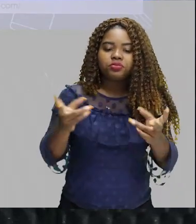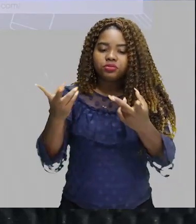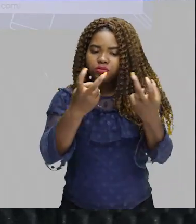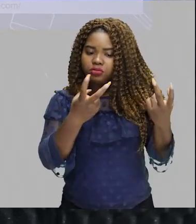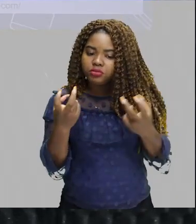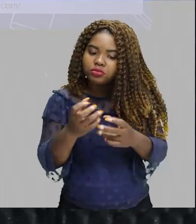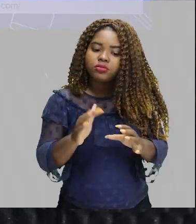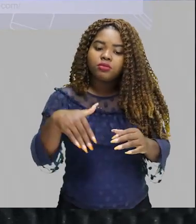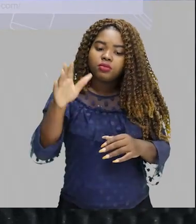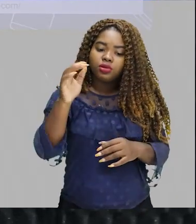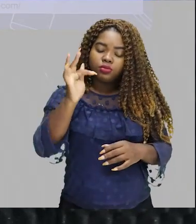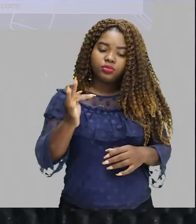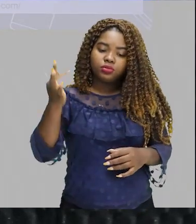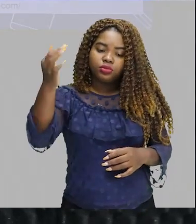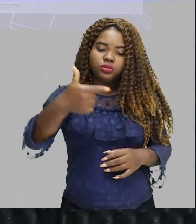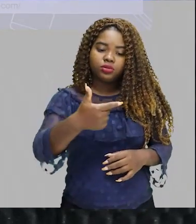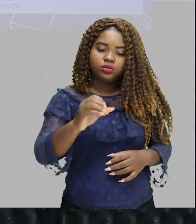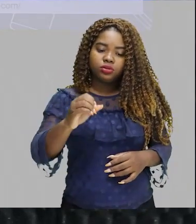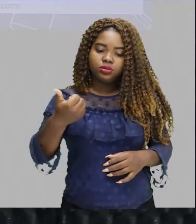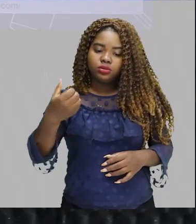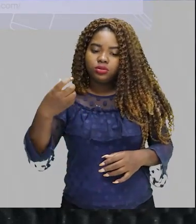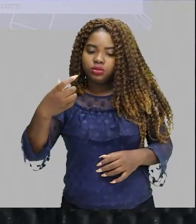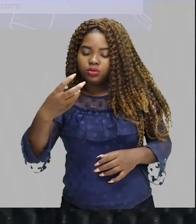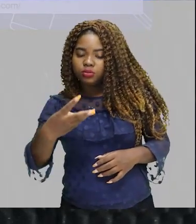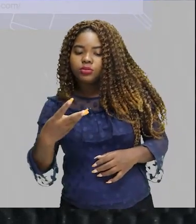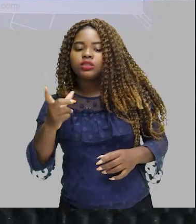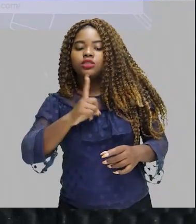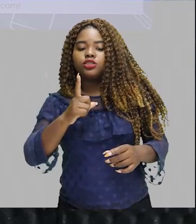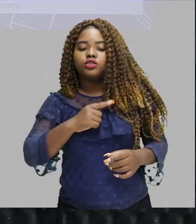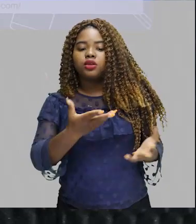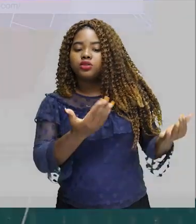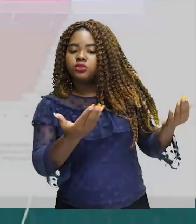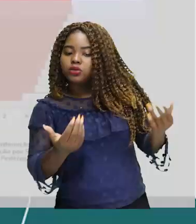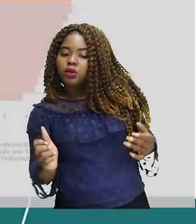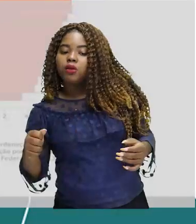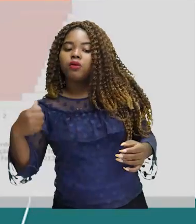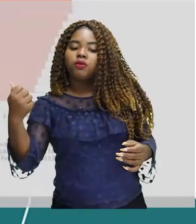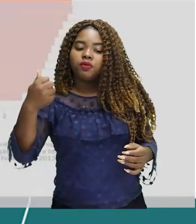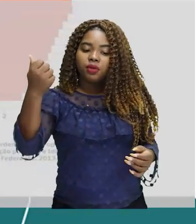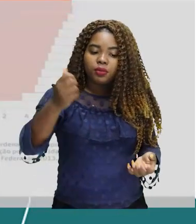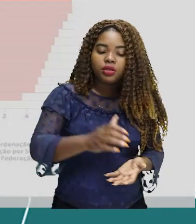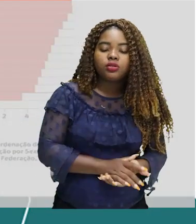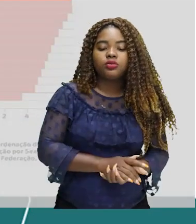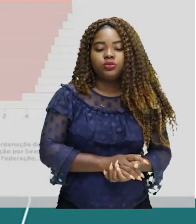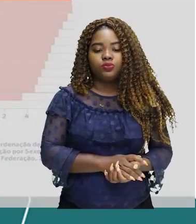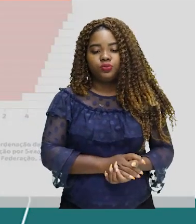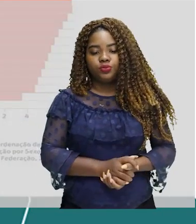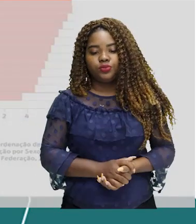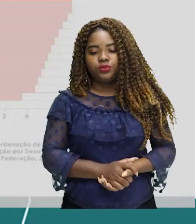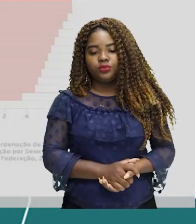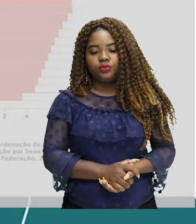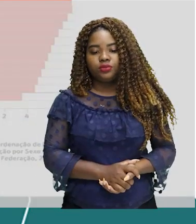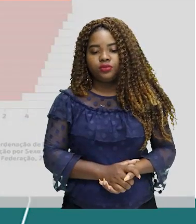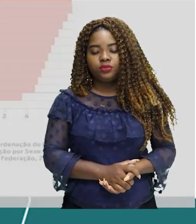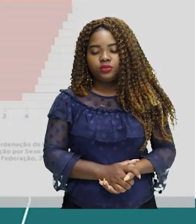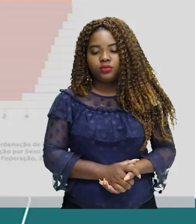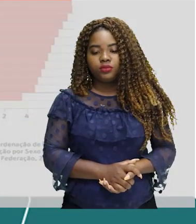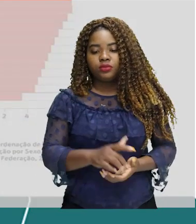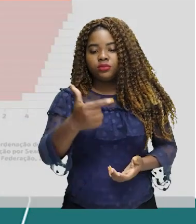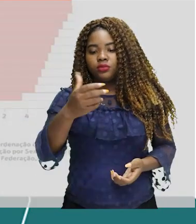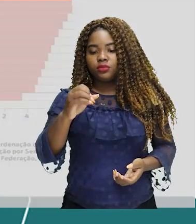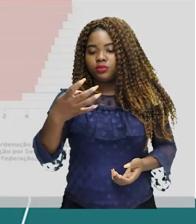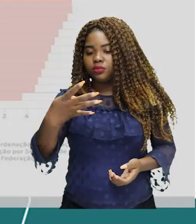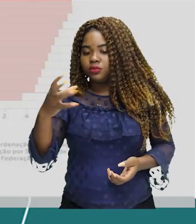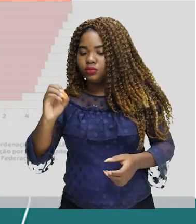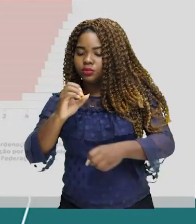em 2013 nós tínhamos uma população aí jovem para adulto, olha onde nós temos a maior concentração populacional. Em